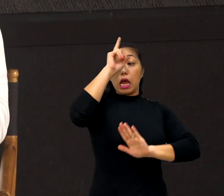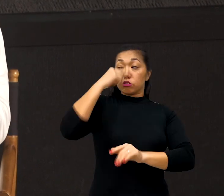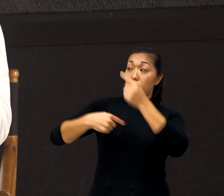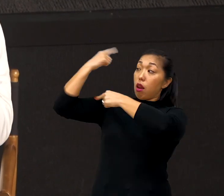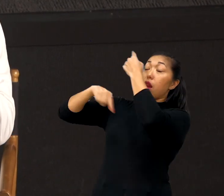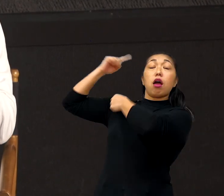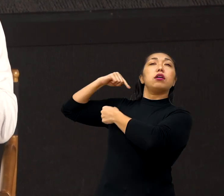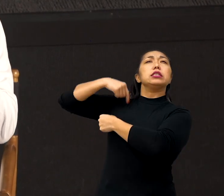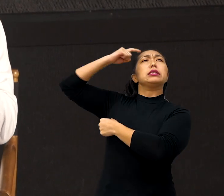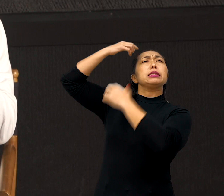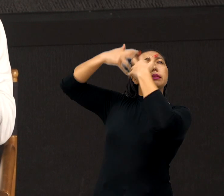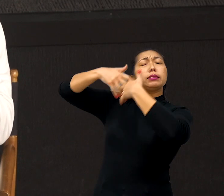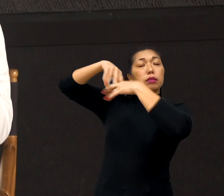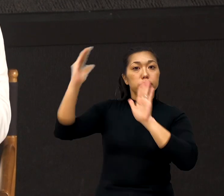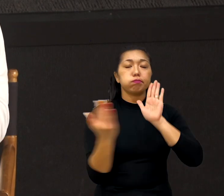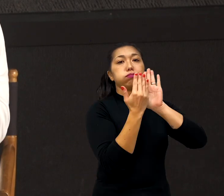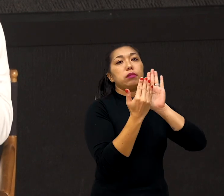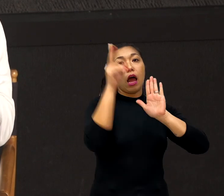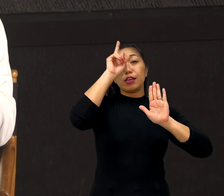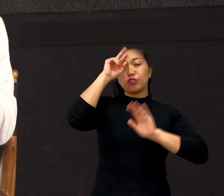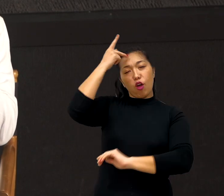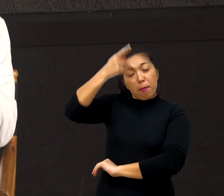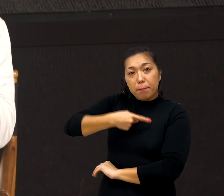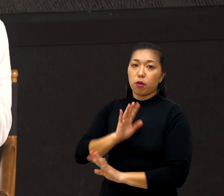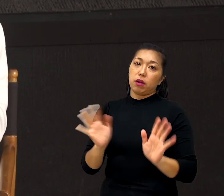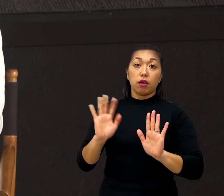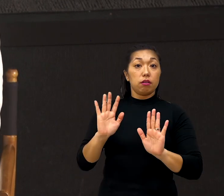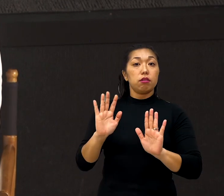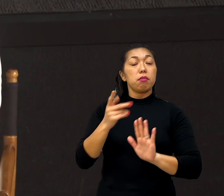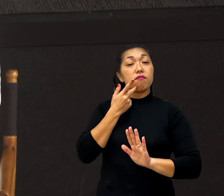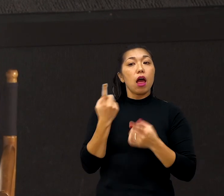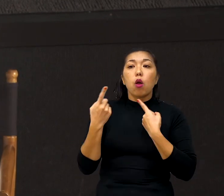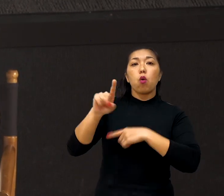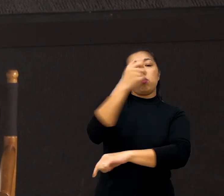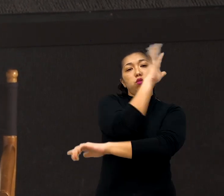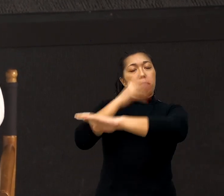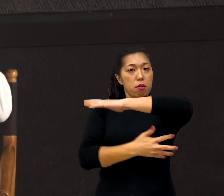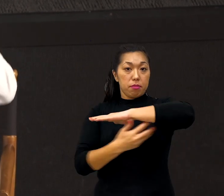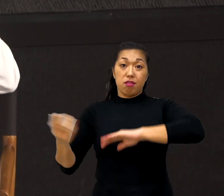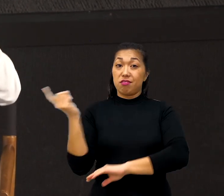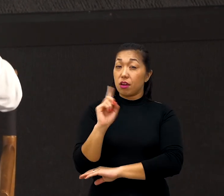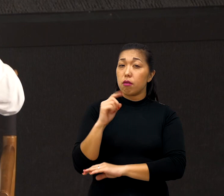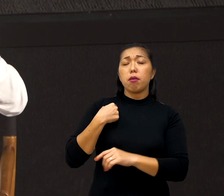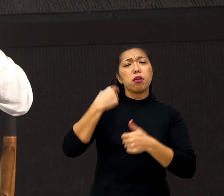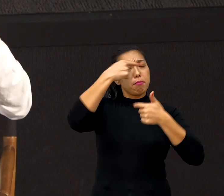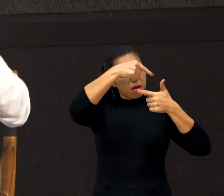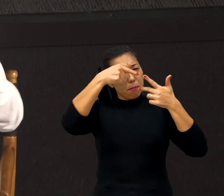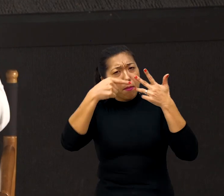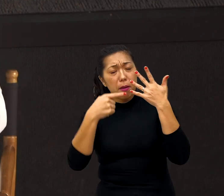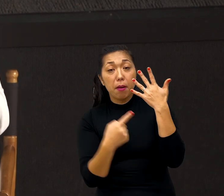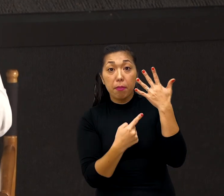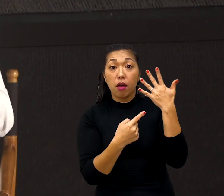história, mas ela não estava confrontando a história para negar a questão ambiental, é porque ela estava olhando vários outros